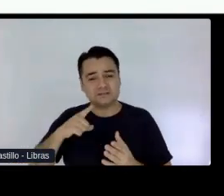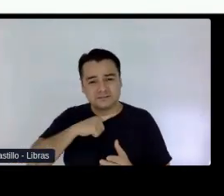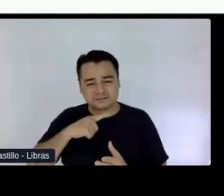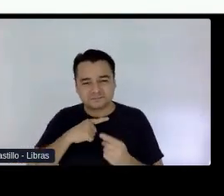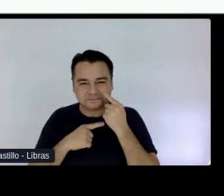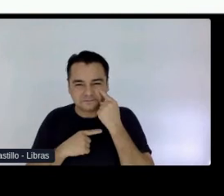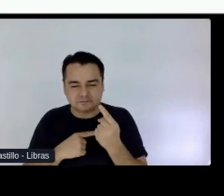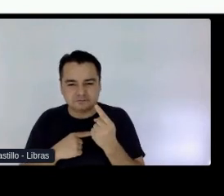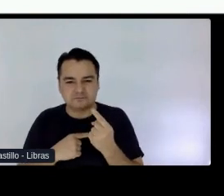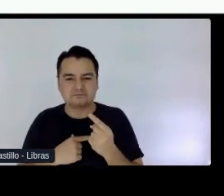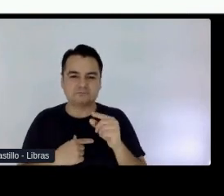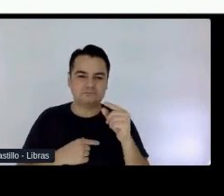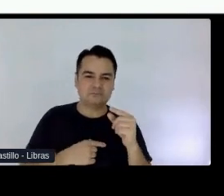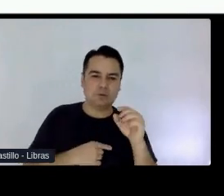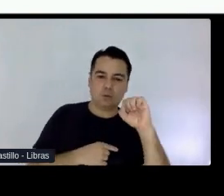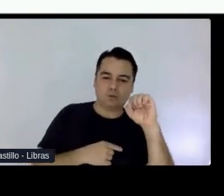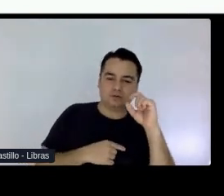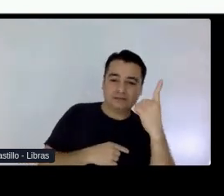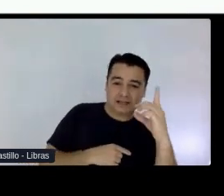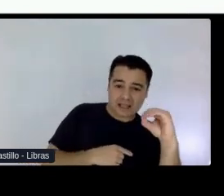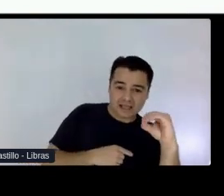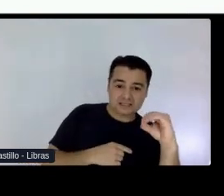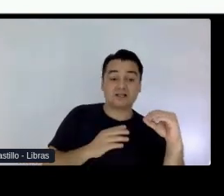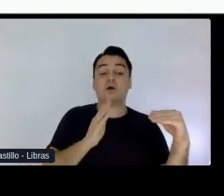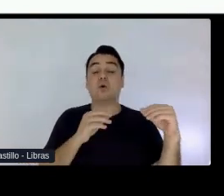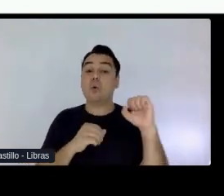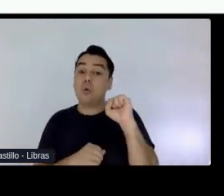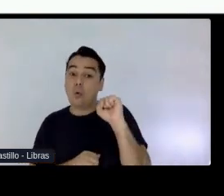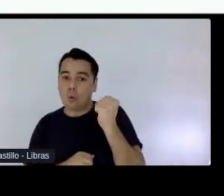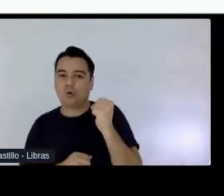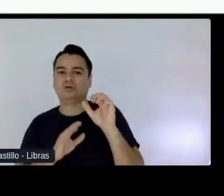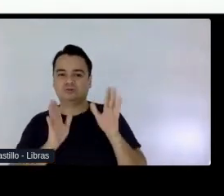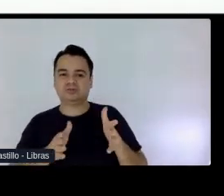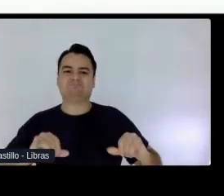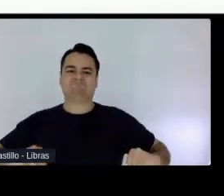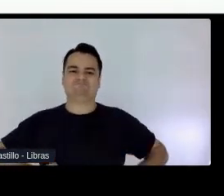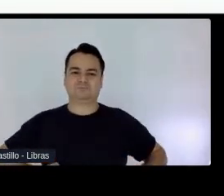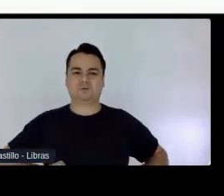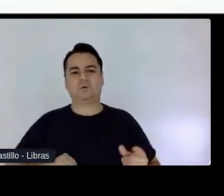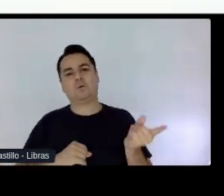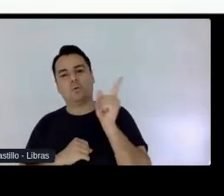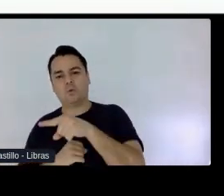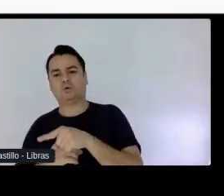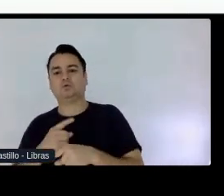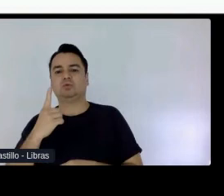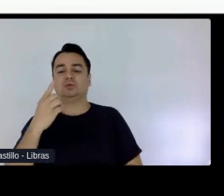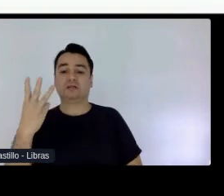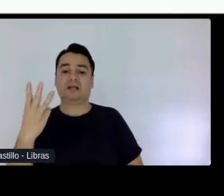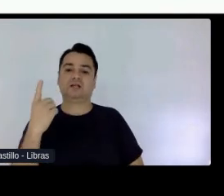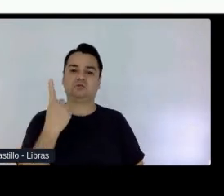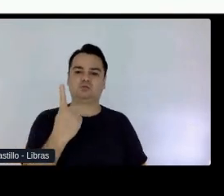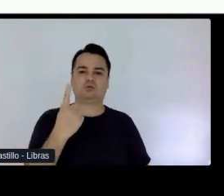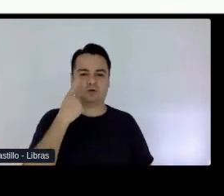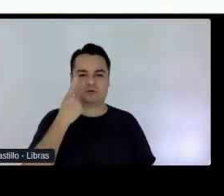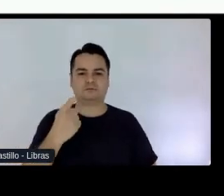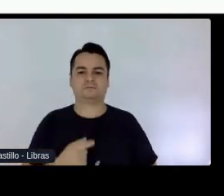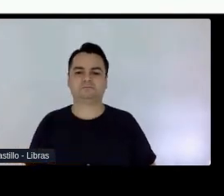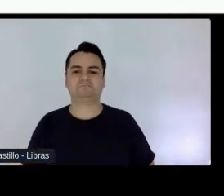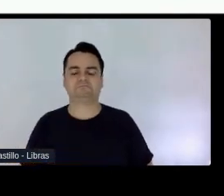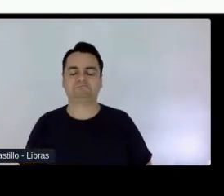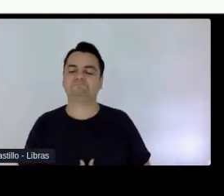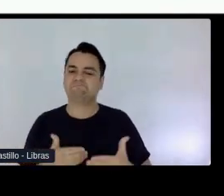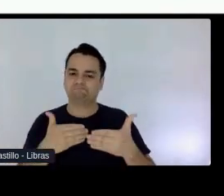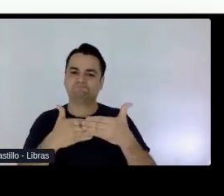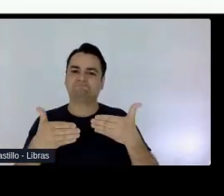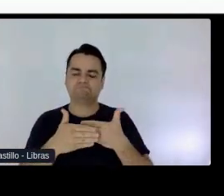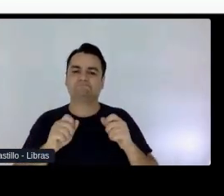tem, com certeza, né, a discriminação está presente nesse âmbito, e a gente também